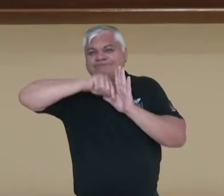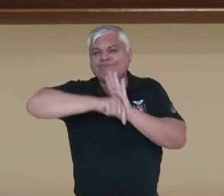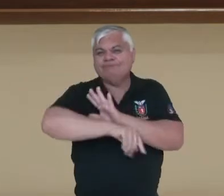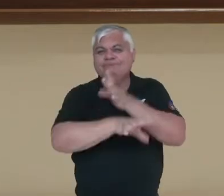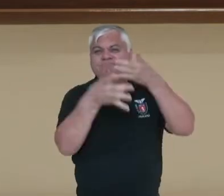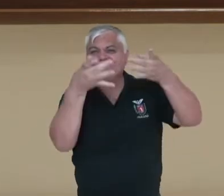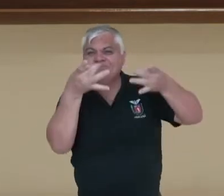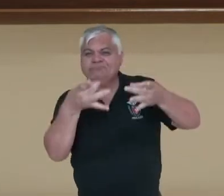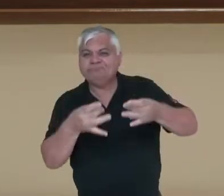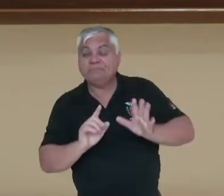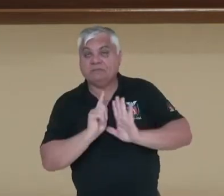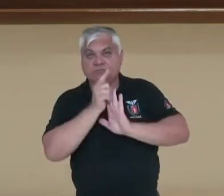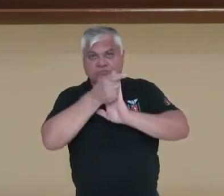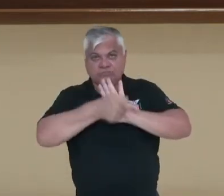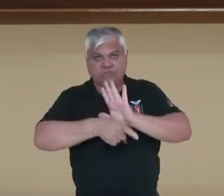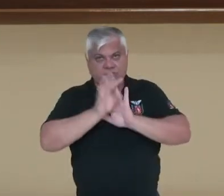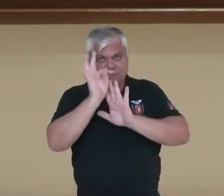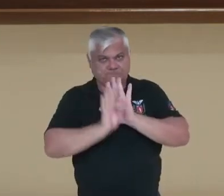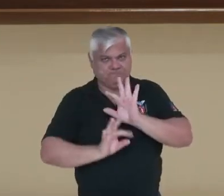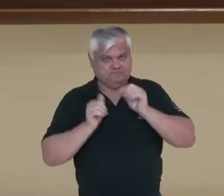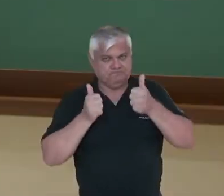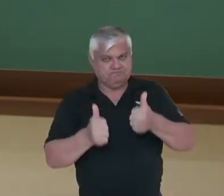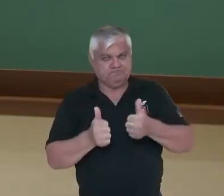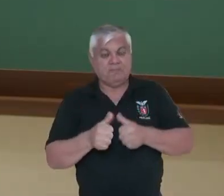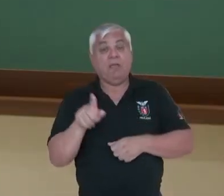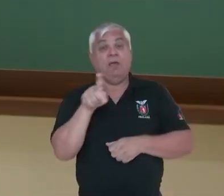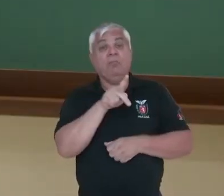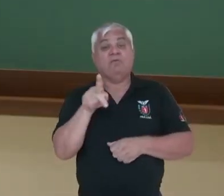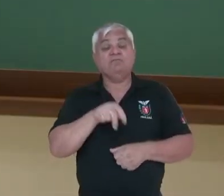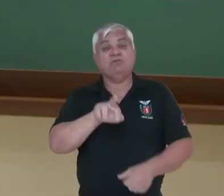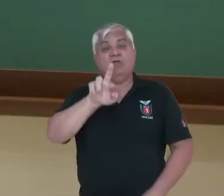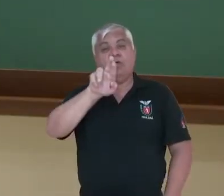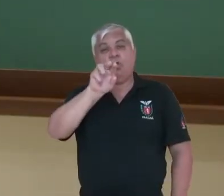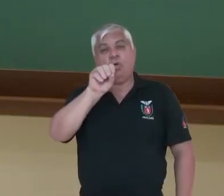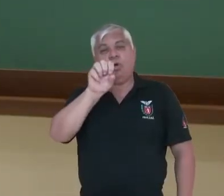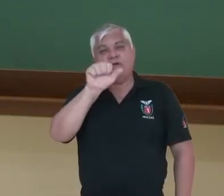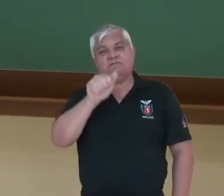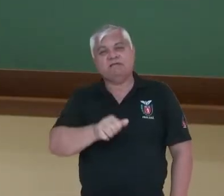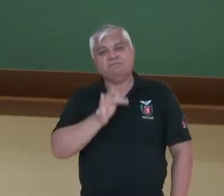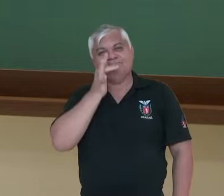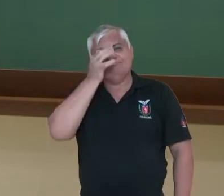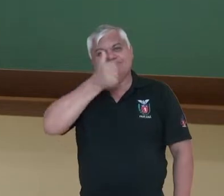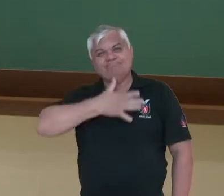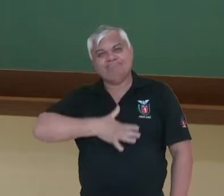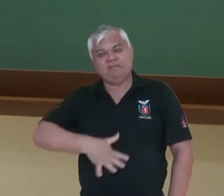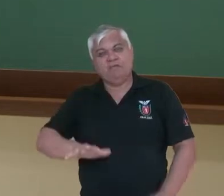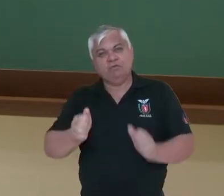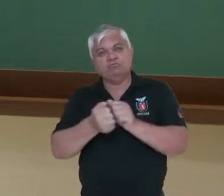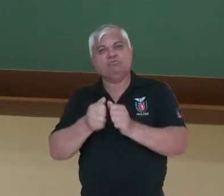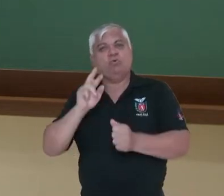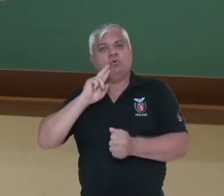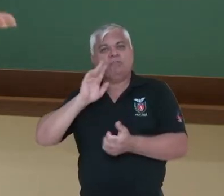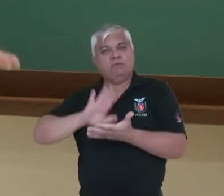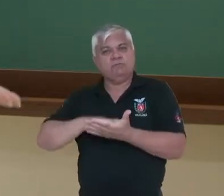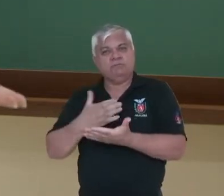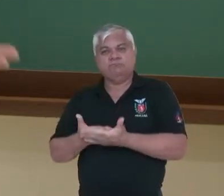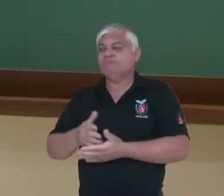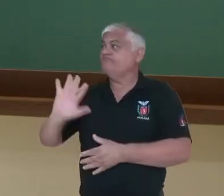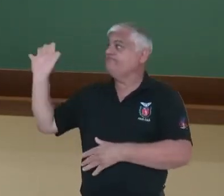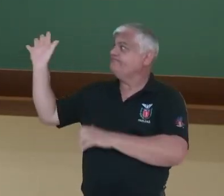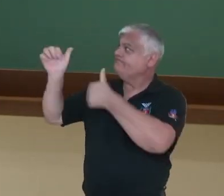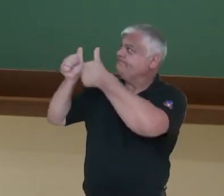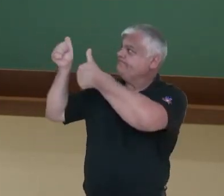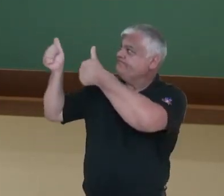mais nesse gênero textual, ok? Eu sou a professora Rosa Helena Bueno, estou aqui com o meu colega, o intérprete Ronaldo,